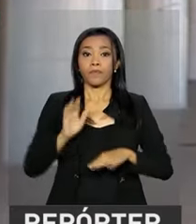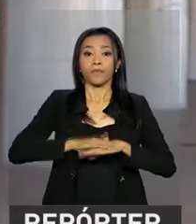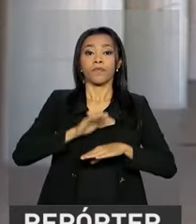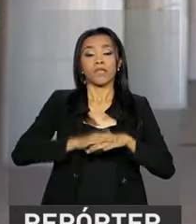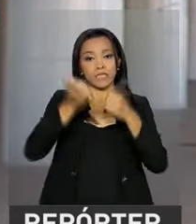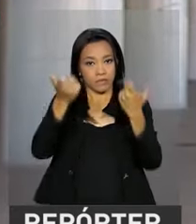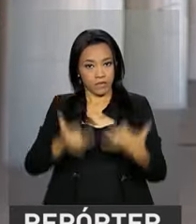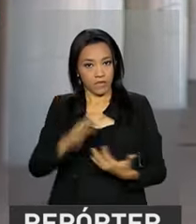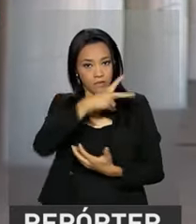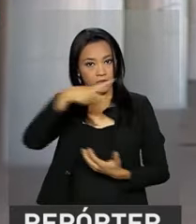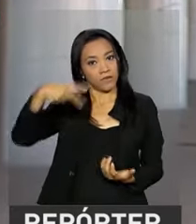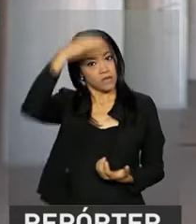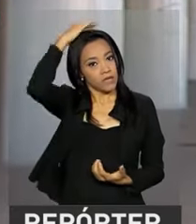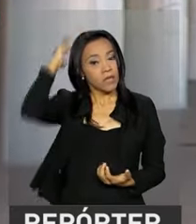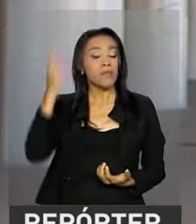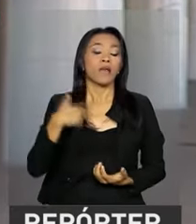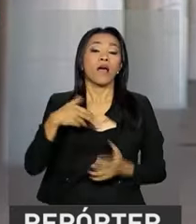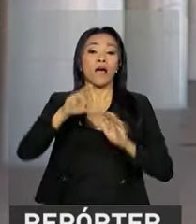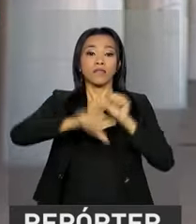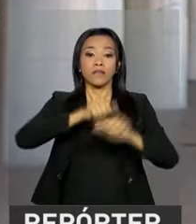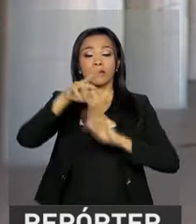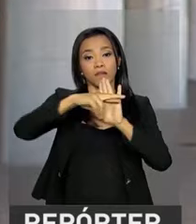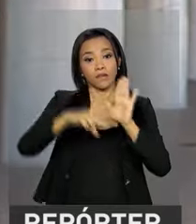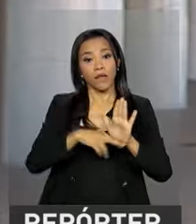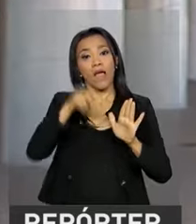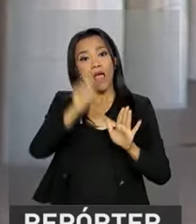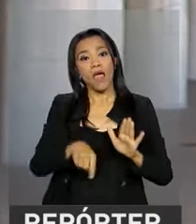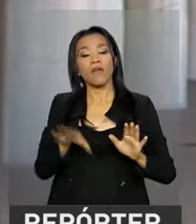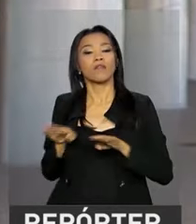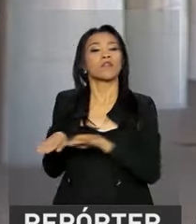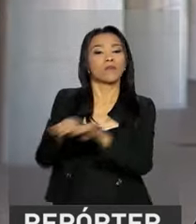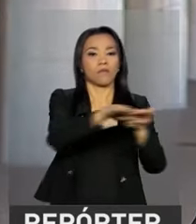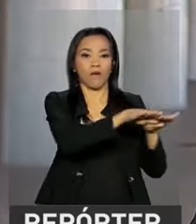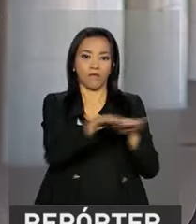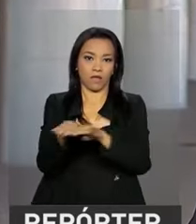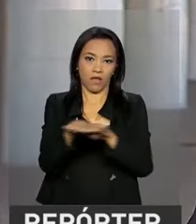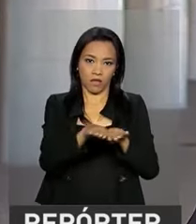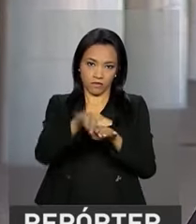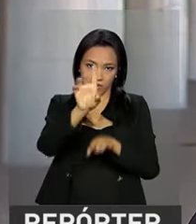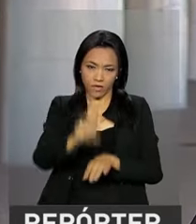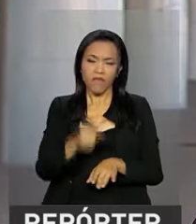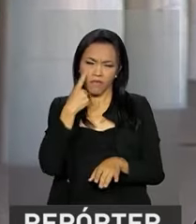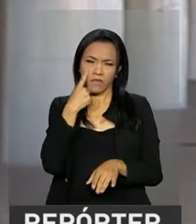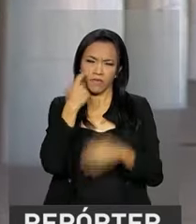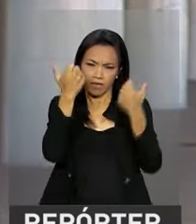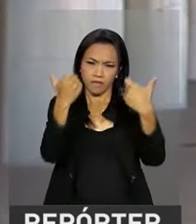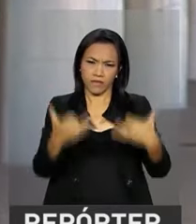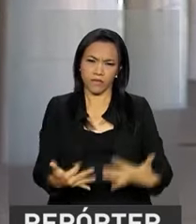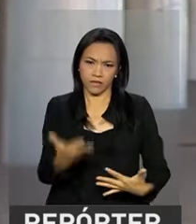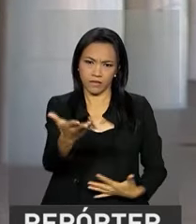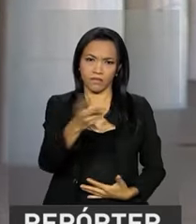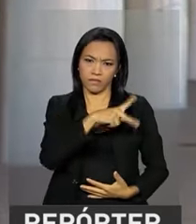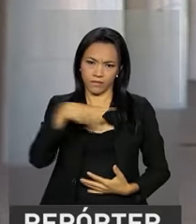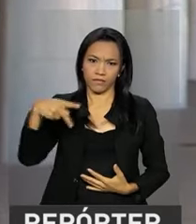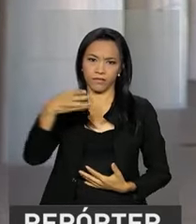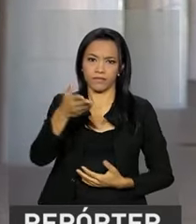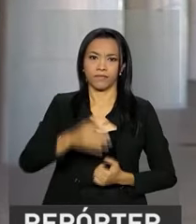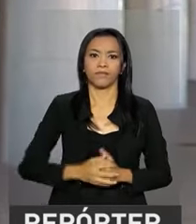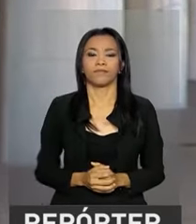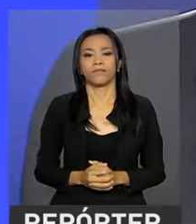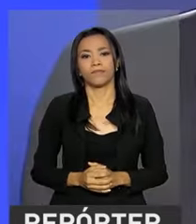dar mais igualdade para os trabalhadores vamos ouvir então um trecho do que o presidente desmentiu pronunciamento